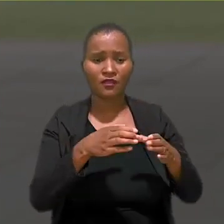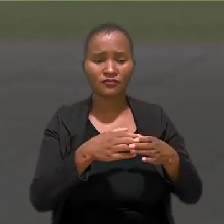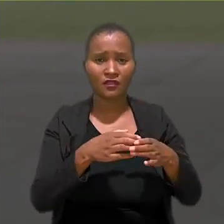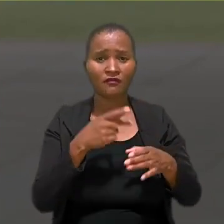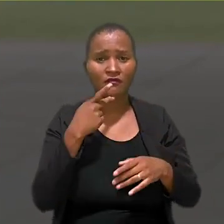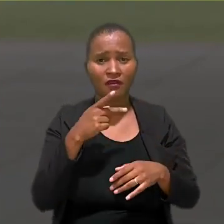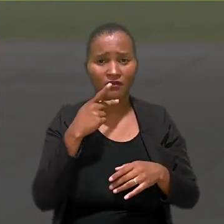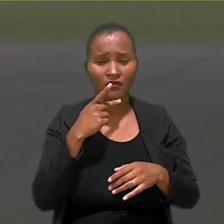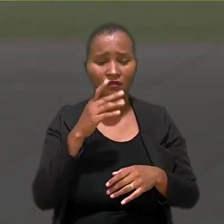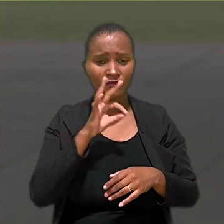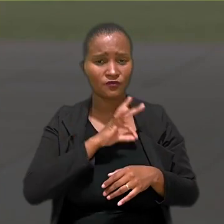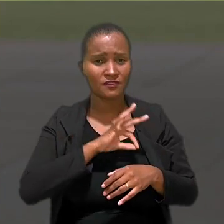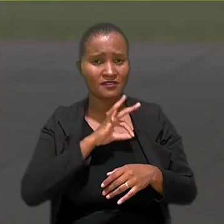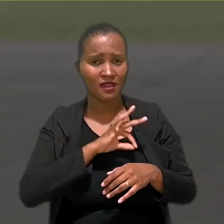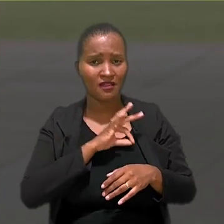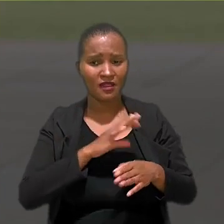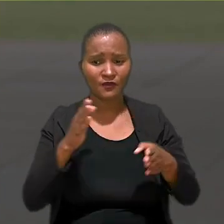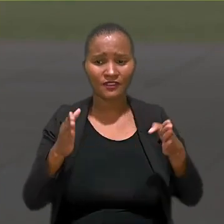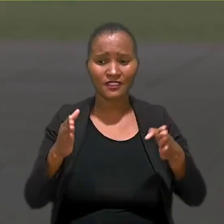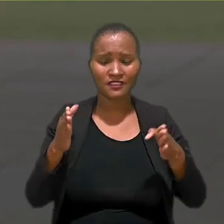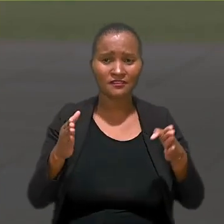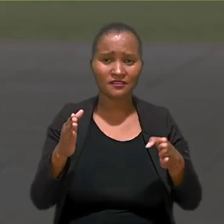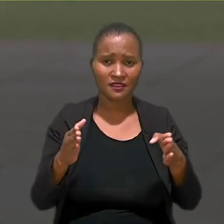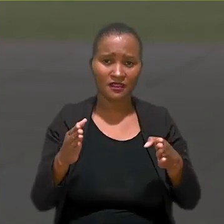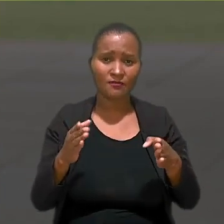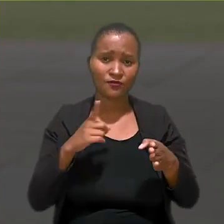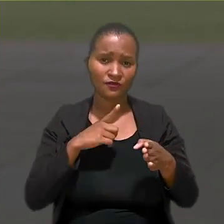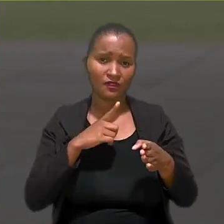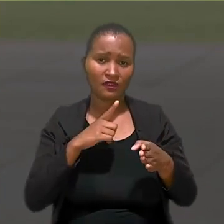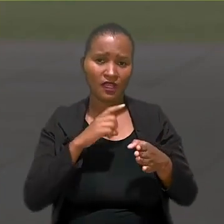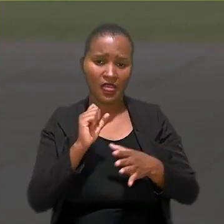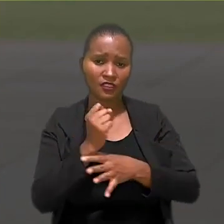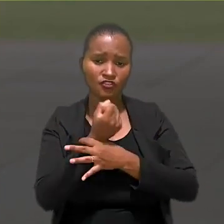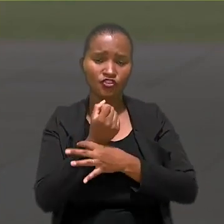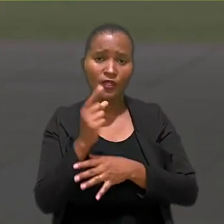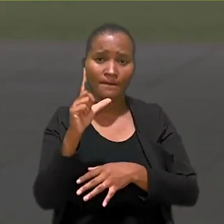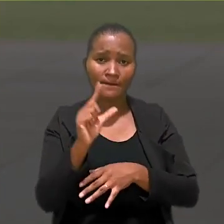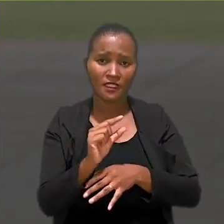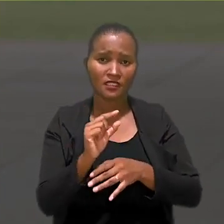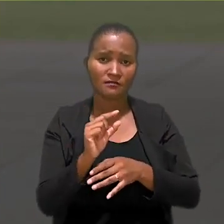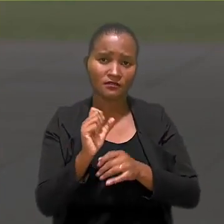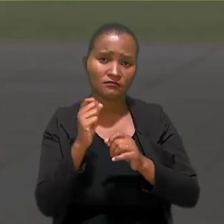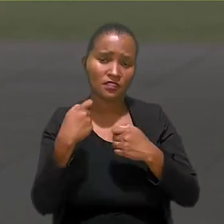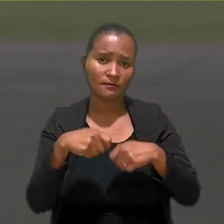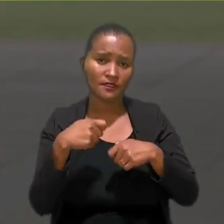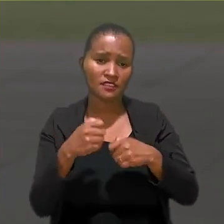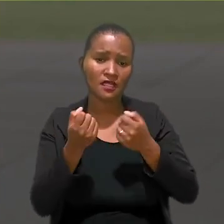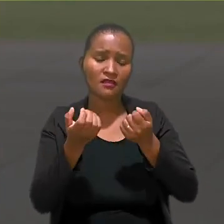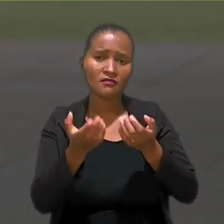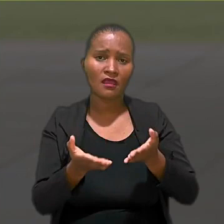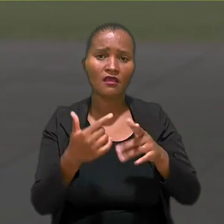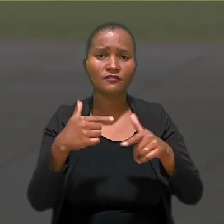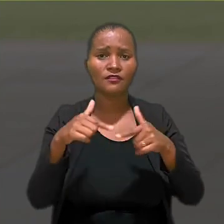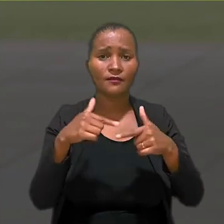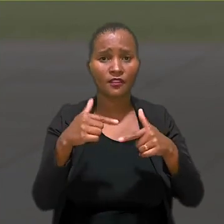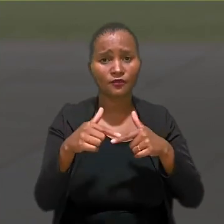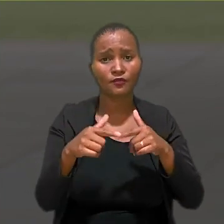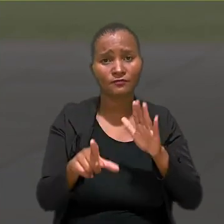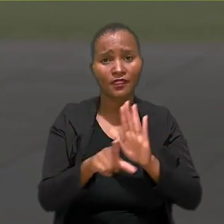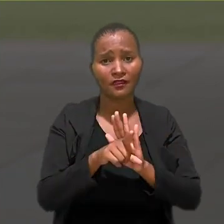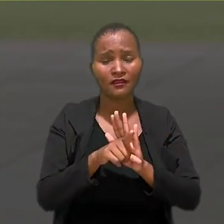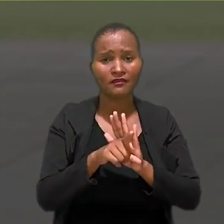colegiado, a remuneração referente a esse tempo está entre as garantias mínimas asseguradas aos trabalhadores pela